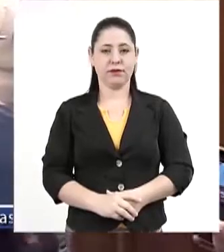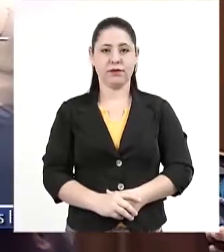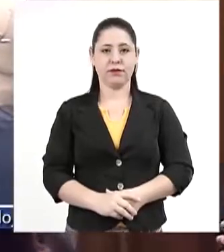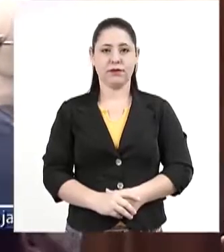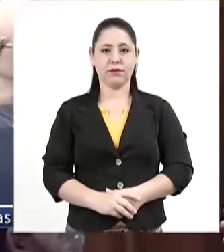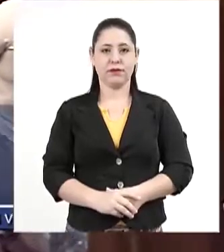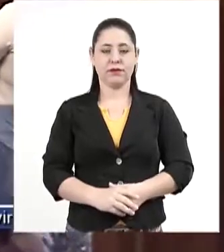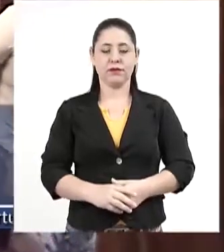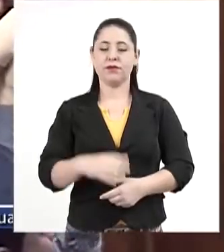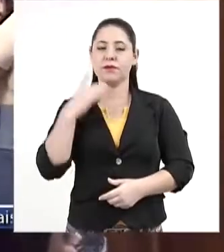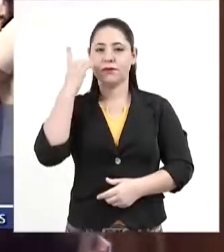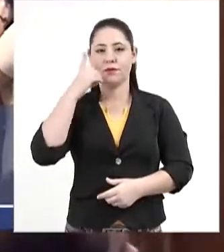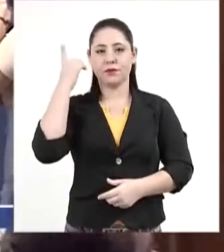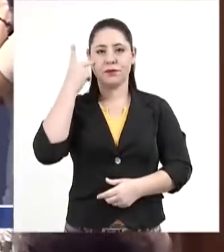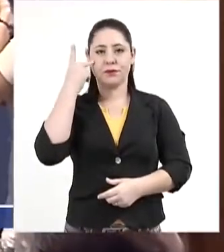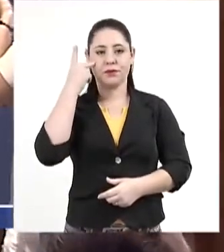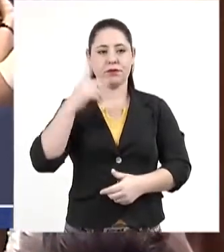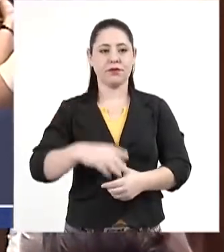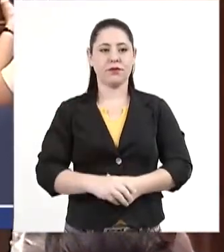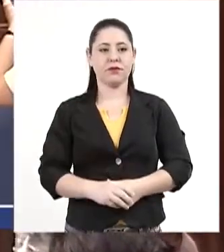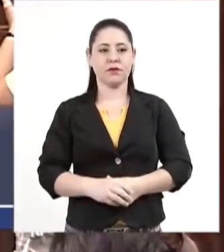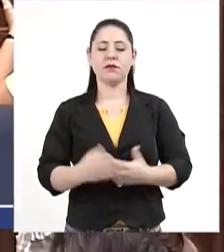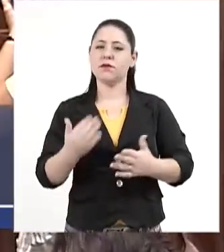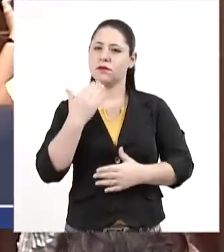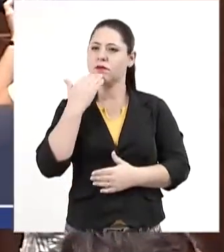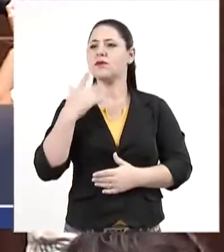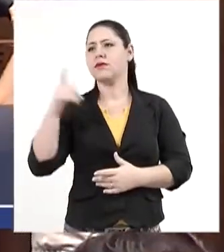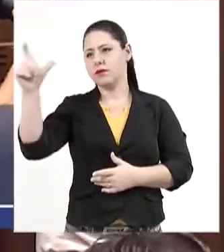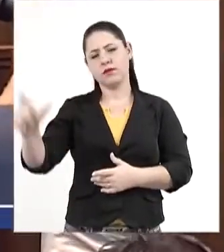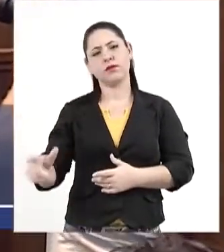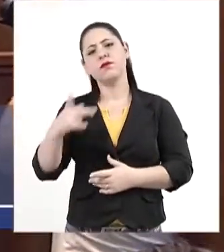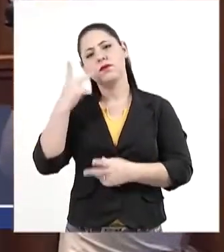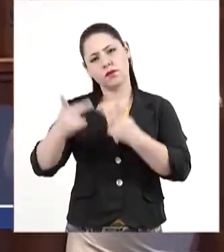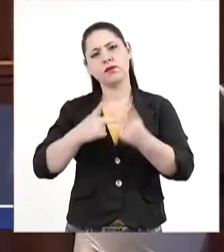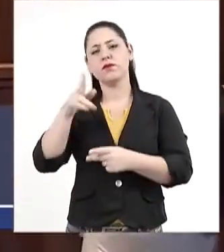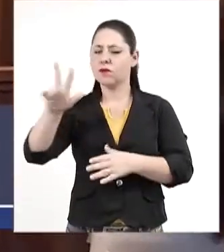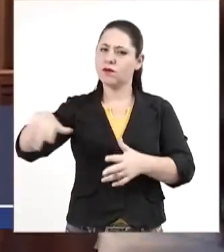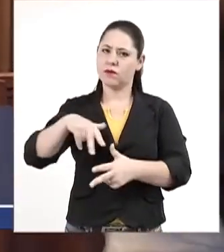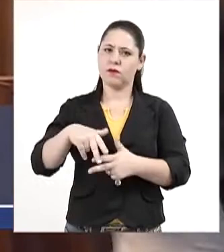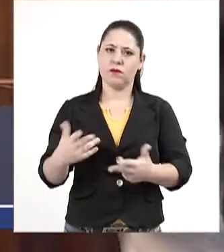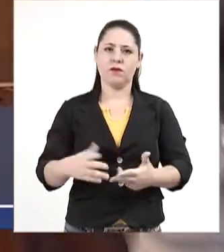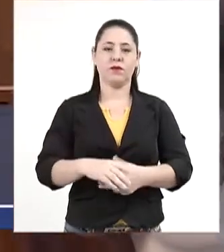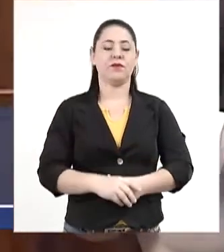Com a palavra, o ilustre deputado Pedro Kemp. Eu gostaria de garantir a palavra ao orador que ocupa a tribuna.